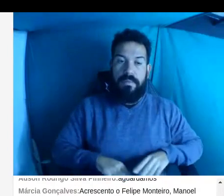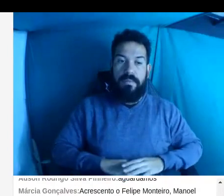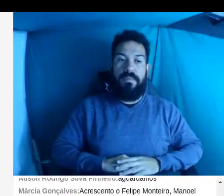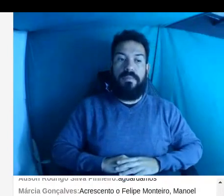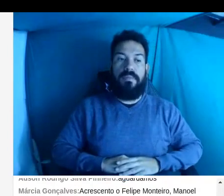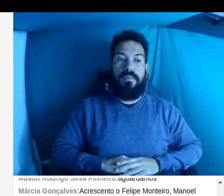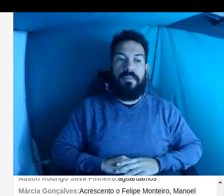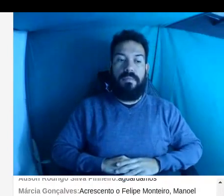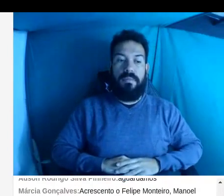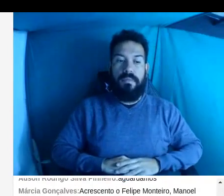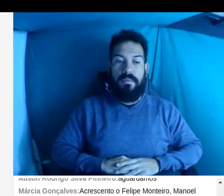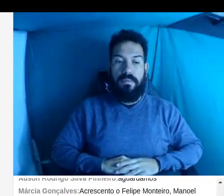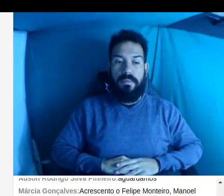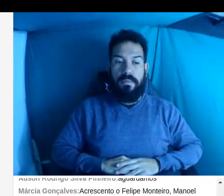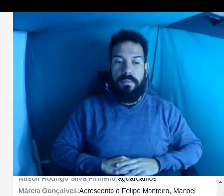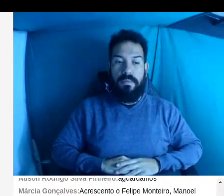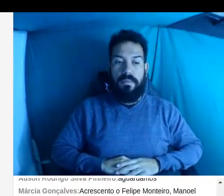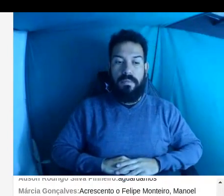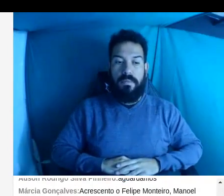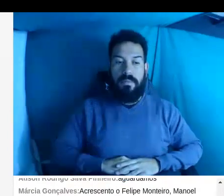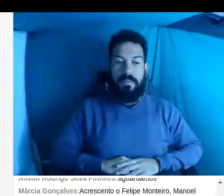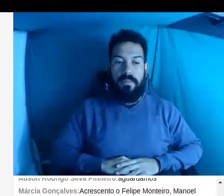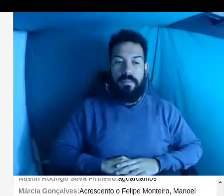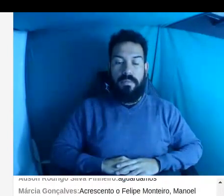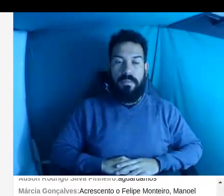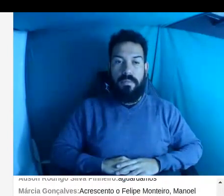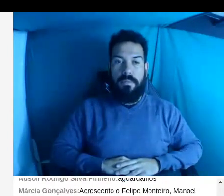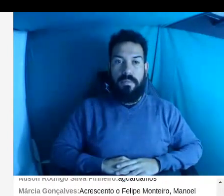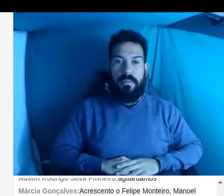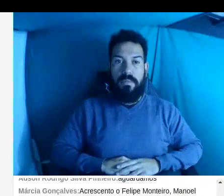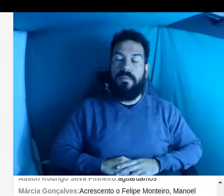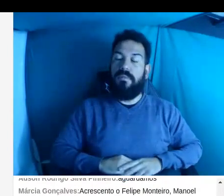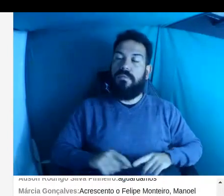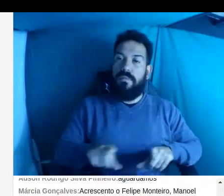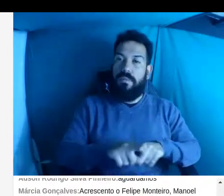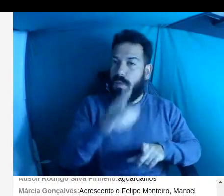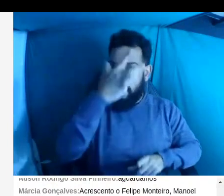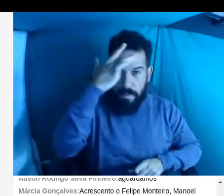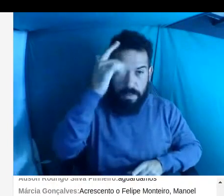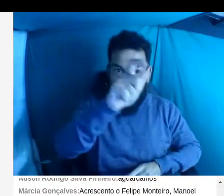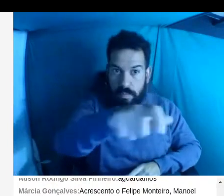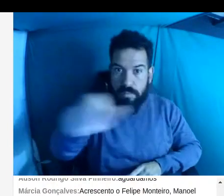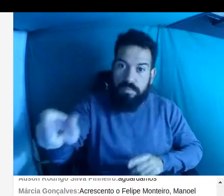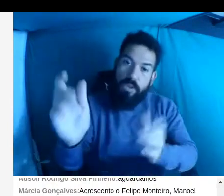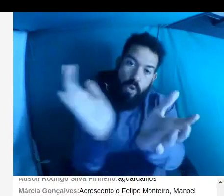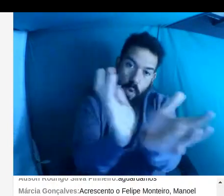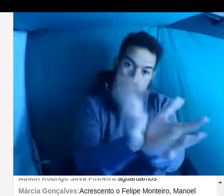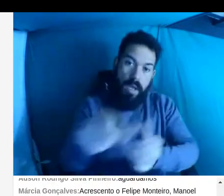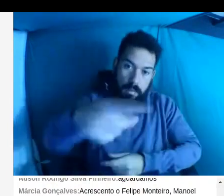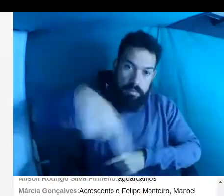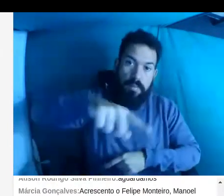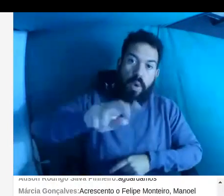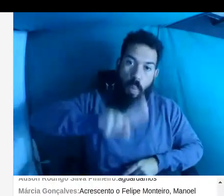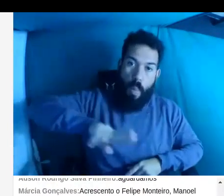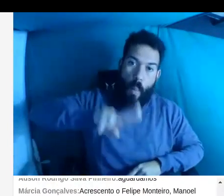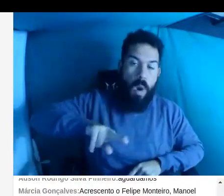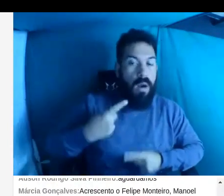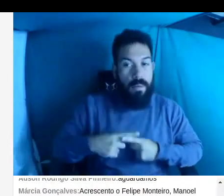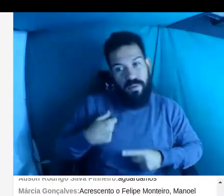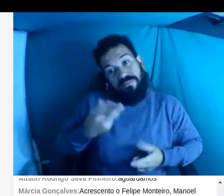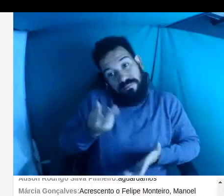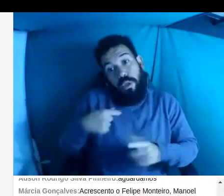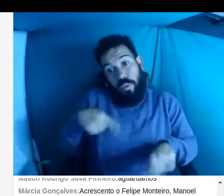levar para o nosso público ou para os nossos colegas usuários, porque nunca deixamos de ser usuários